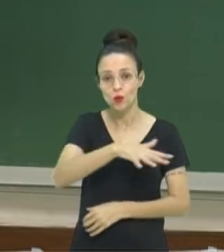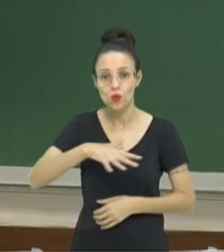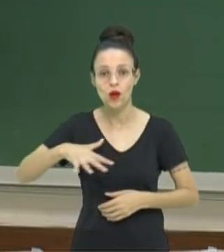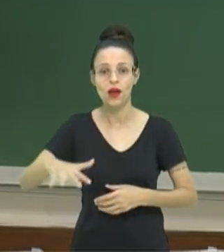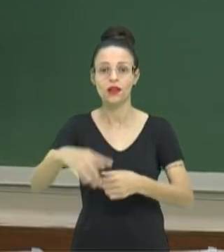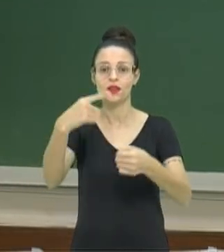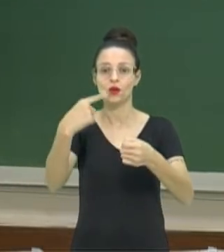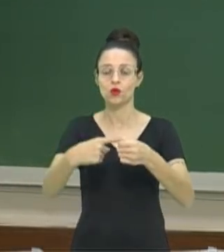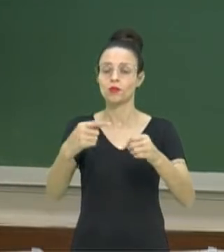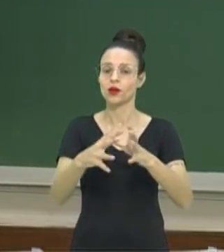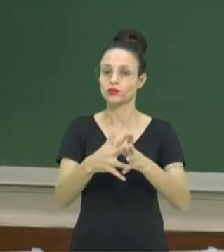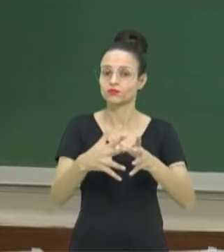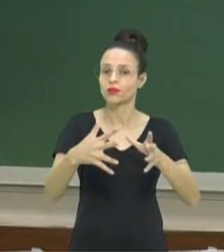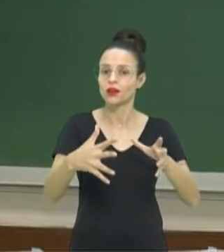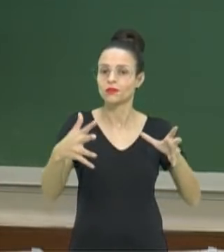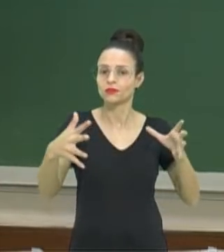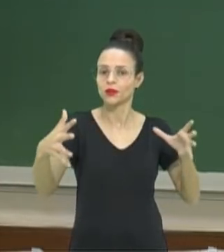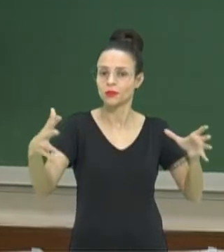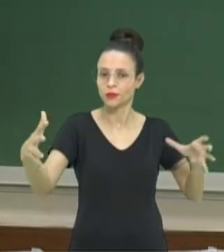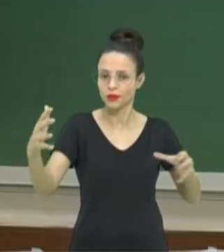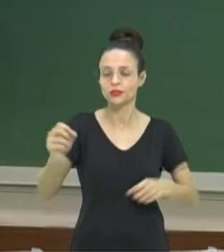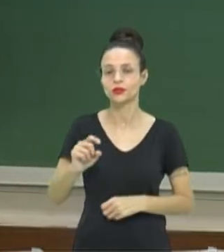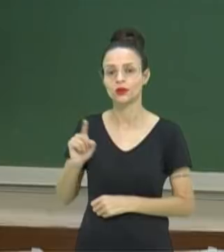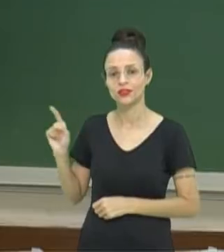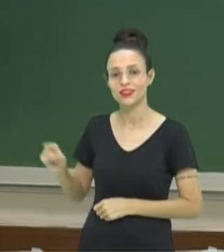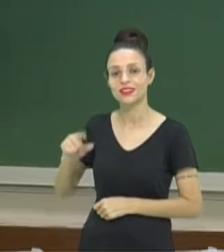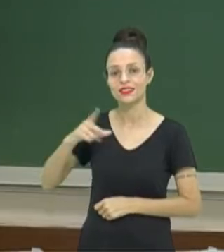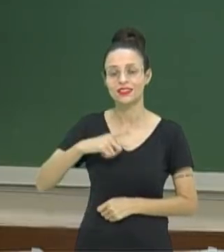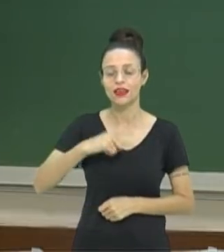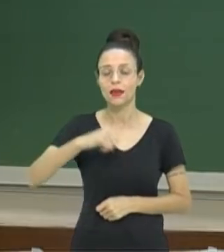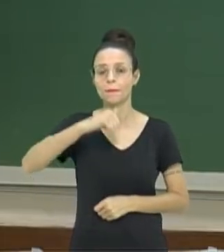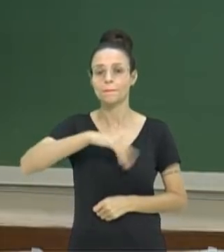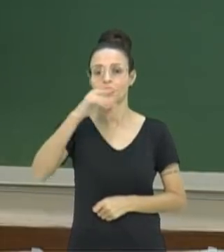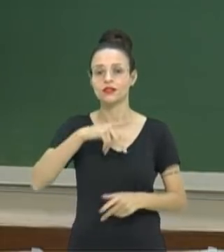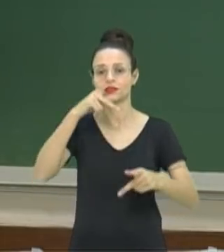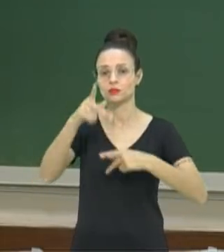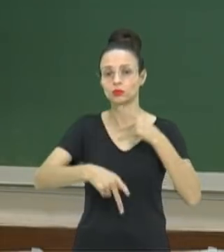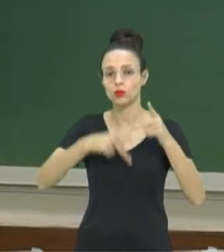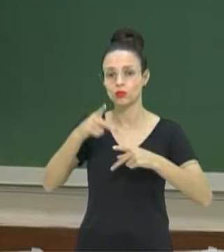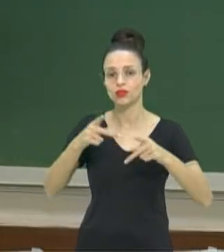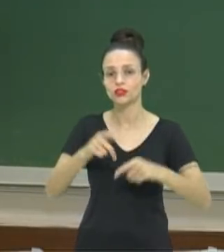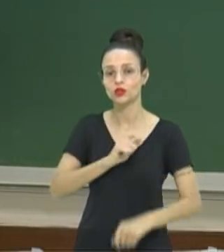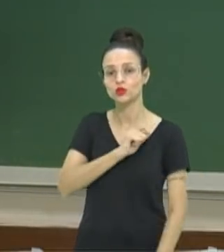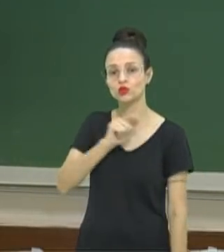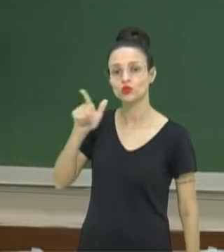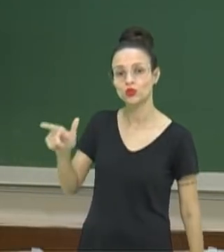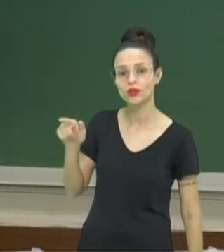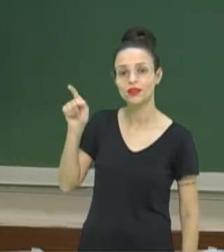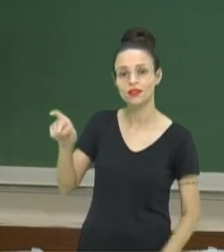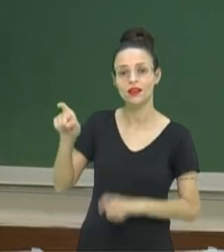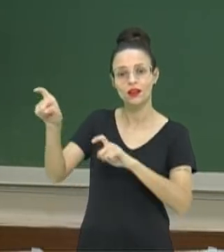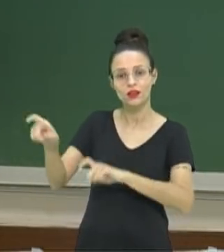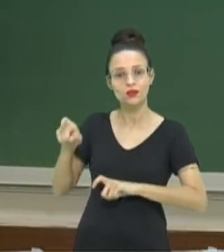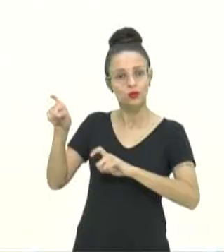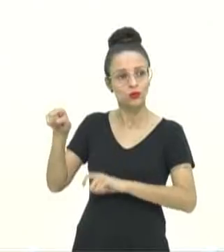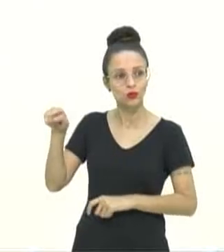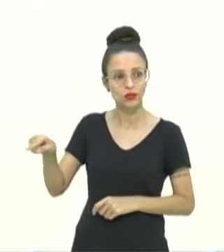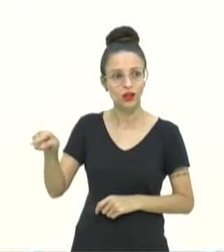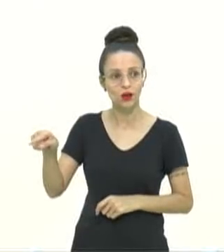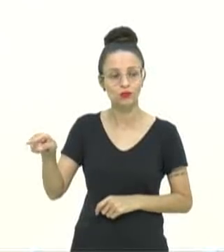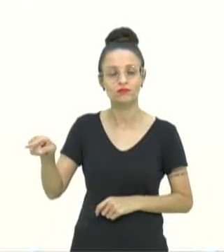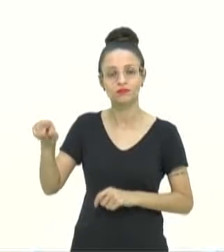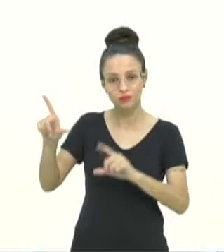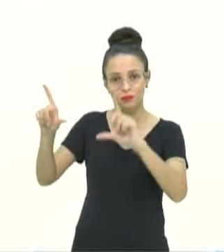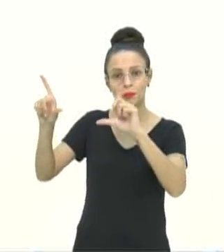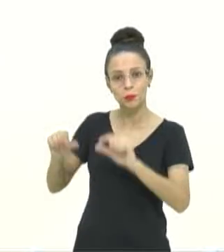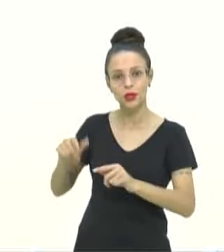urbana vai ficando maior. Aqui vai ter uma concentração de população maior do que lá nos espaços rurais, que vai ter